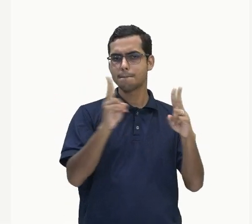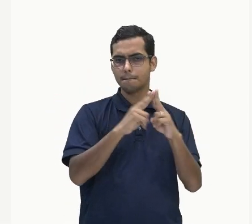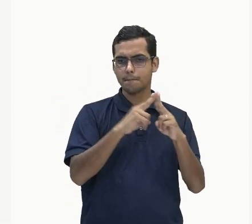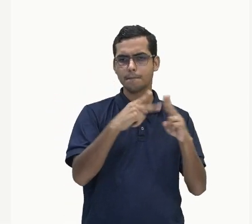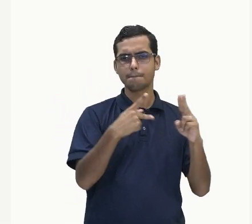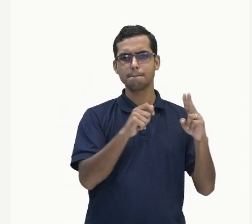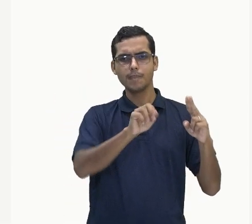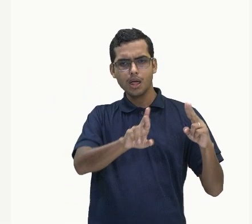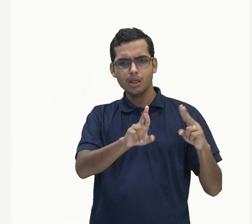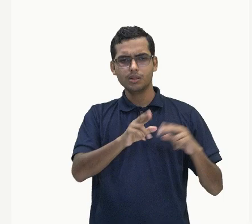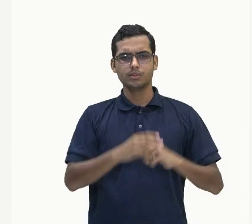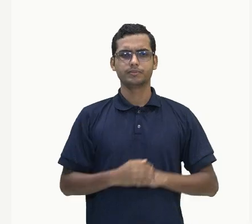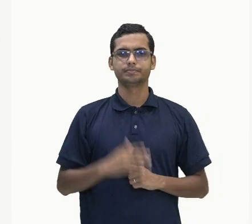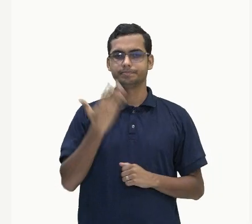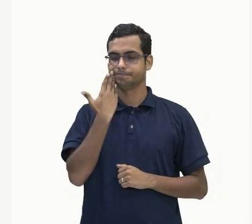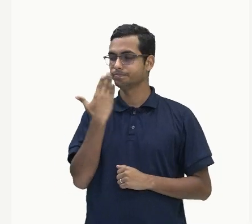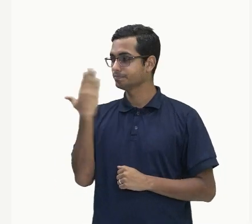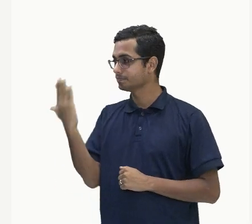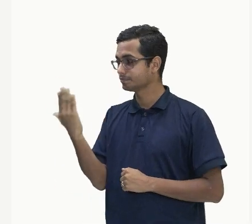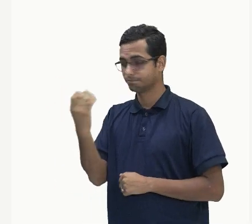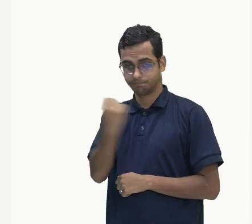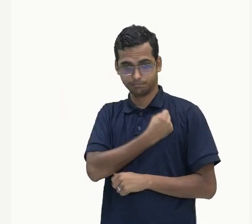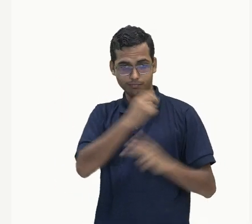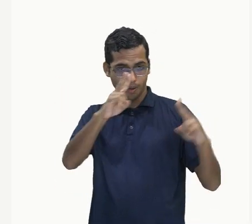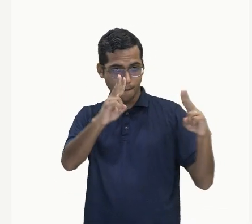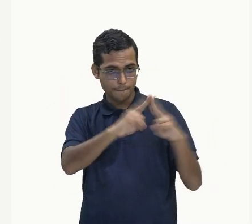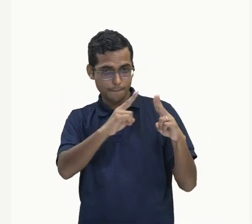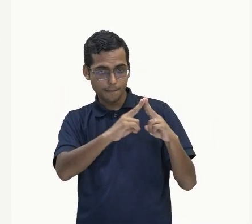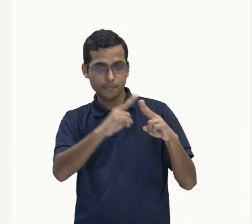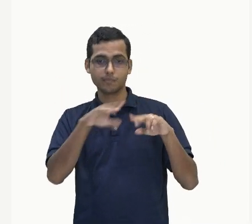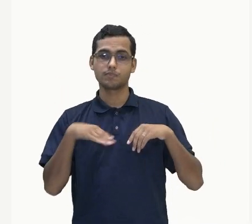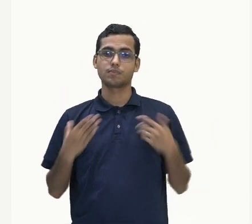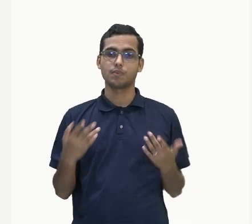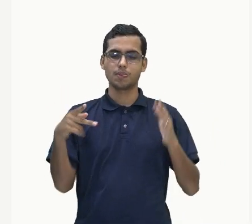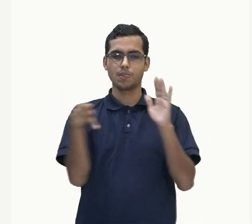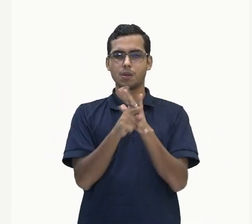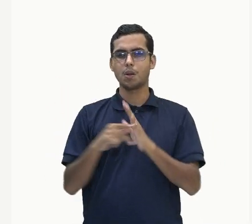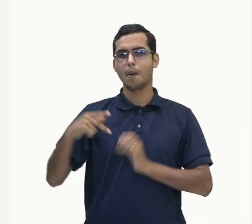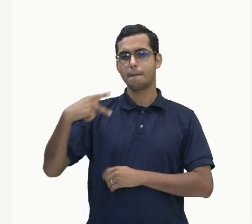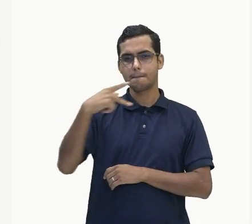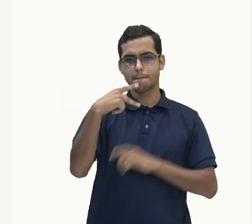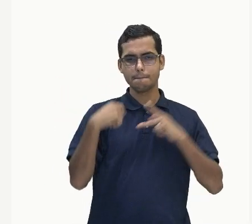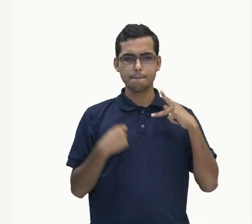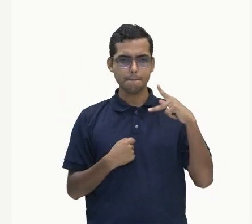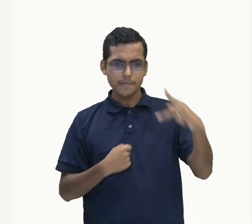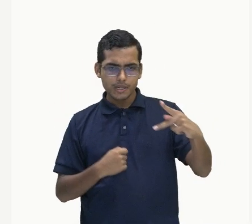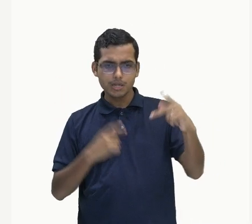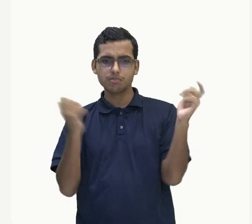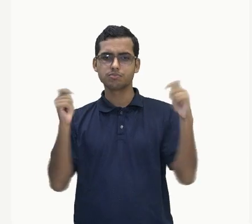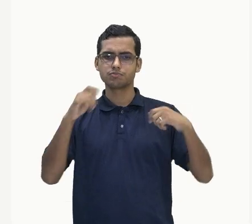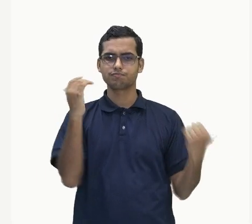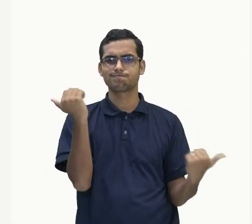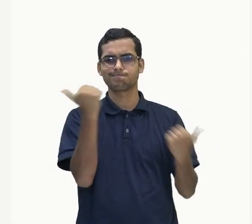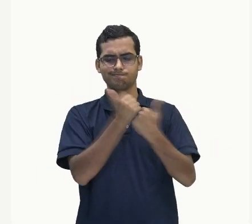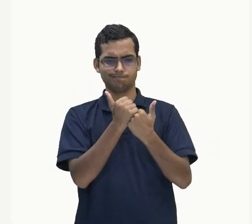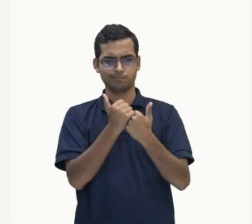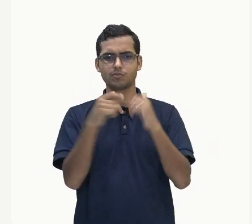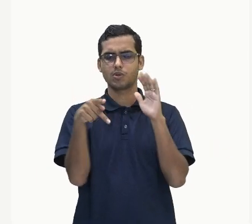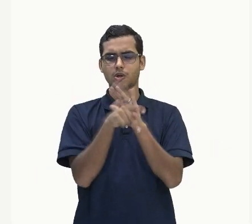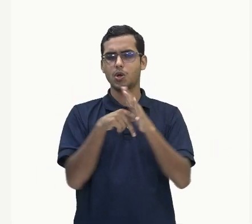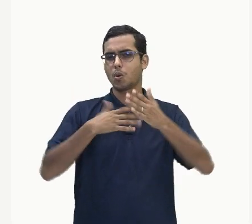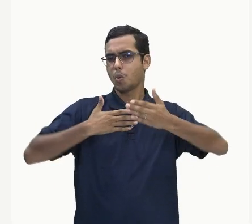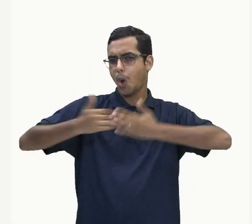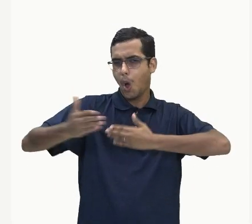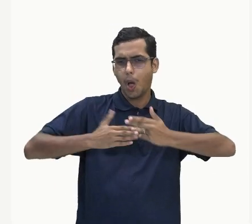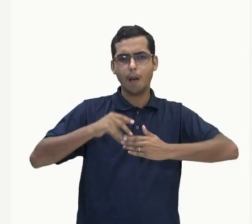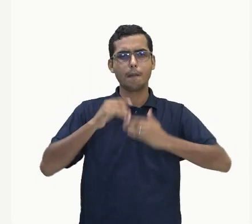circunferência. Então, se for um número par, o ponto objeto P poderá assumir qualquer posição entre os dois espelhos. Olha só, aí não